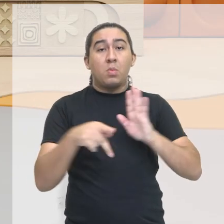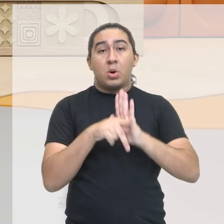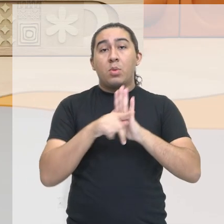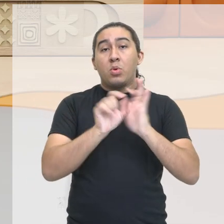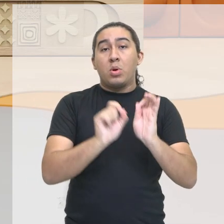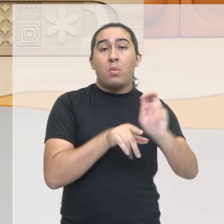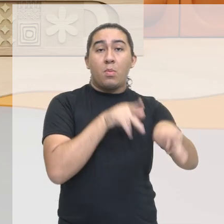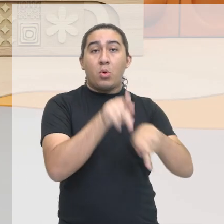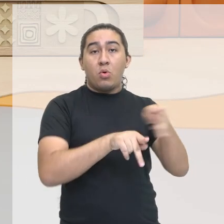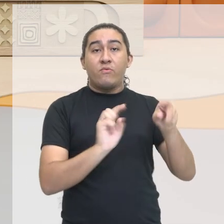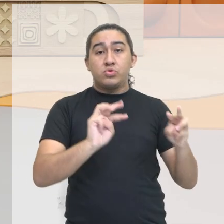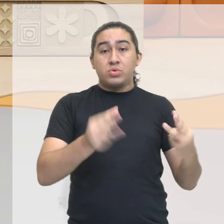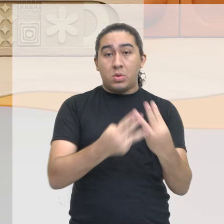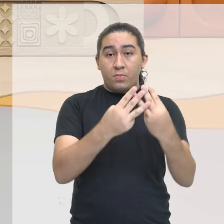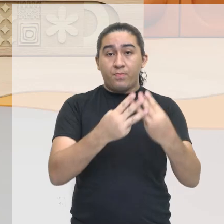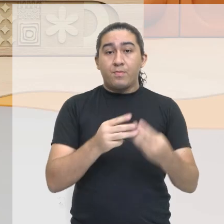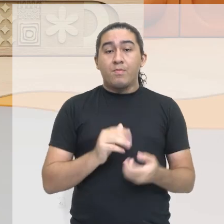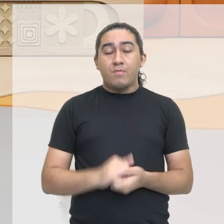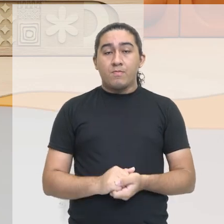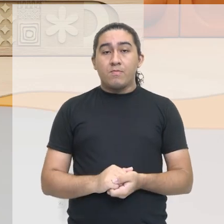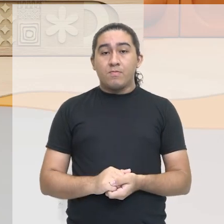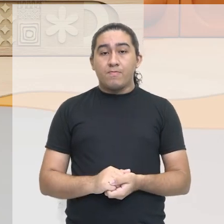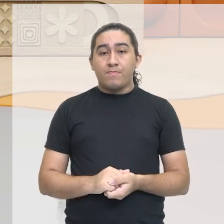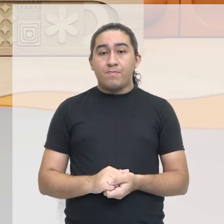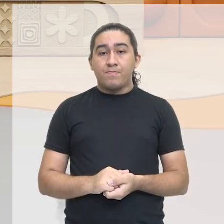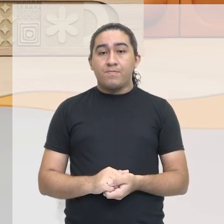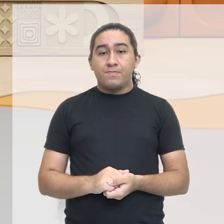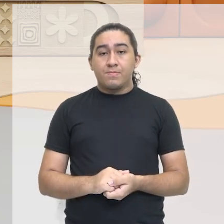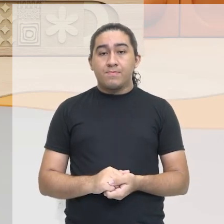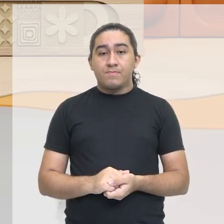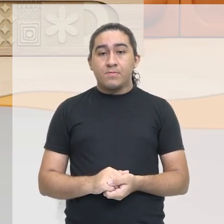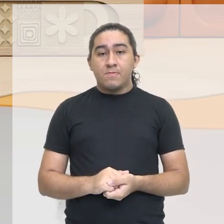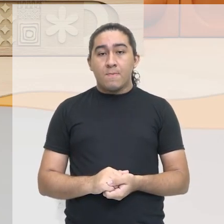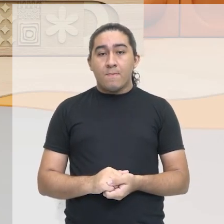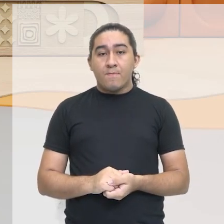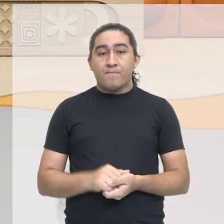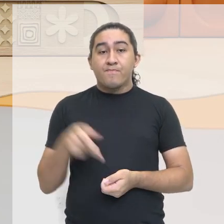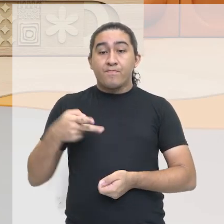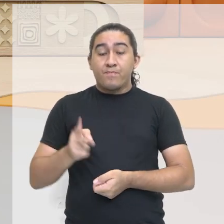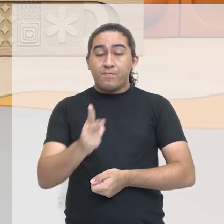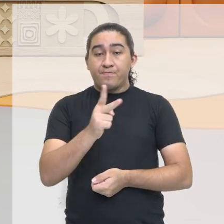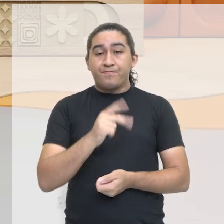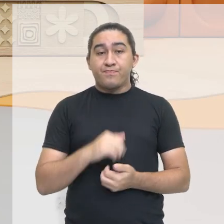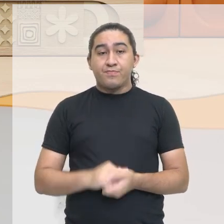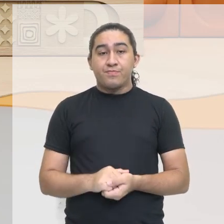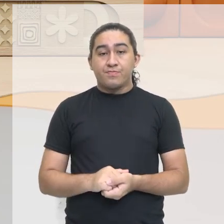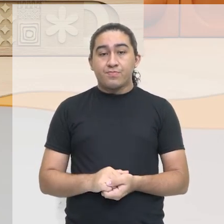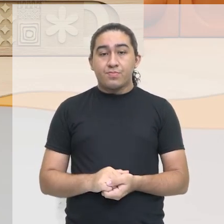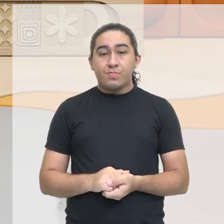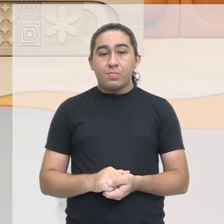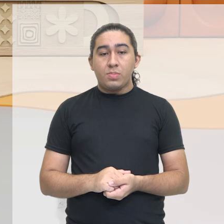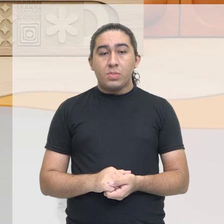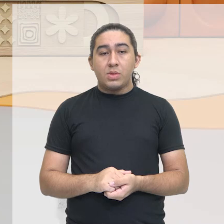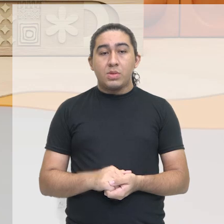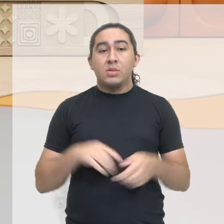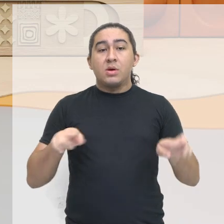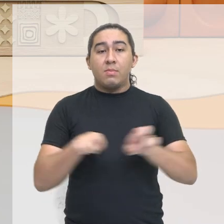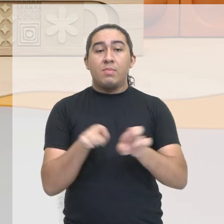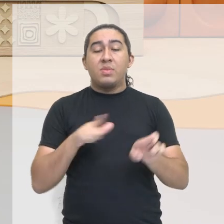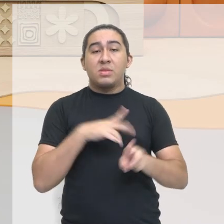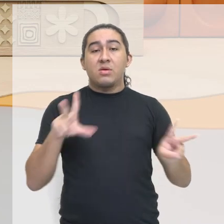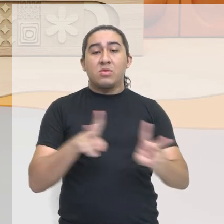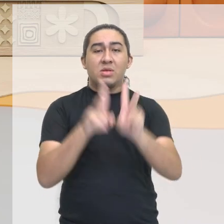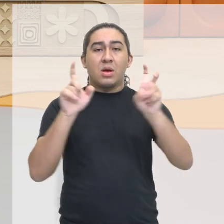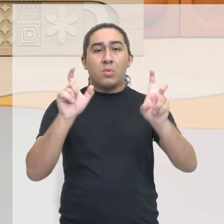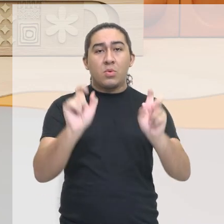para os povos judeus, tá? Para os judeus de fato, ok? Vamos dar continuidade. E também temos a questão